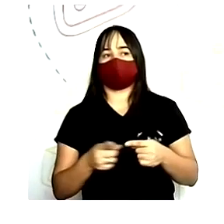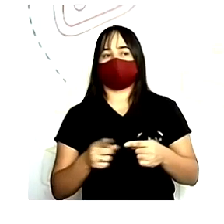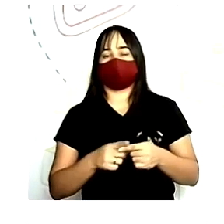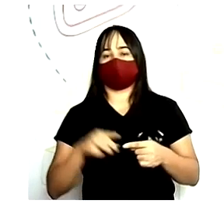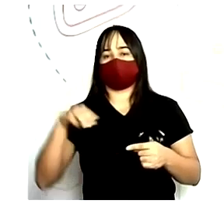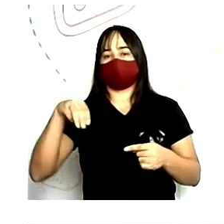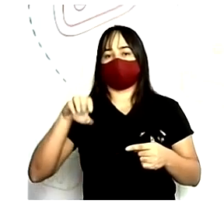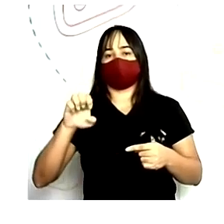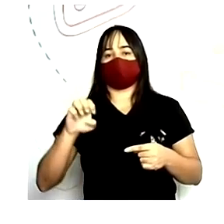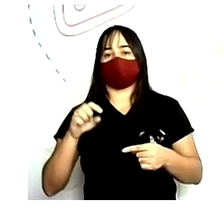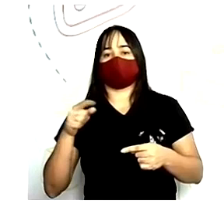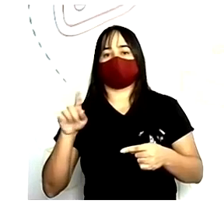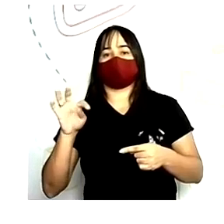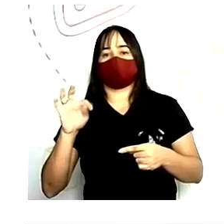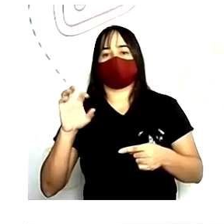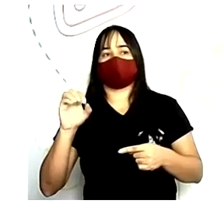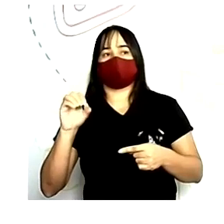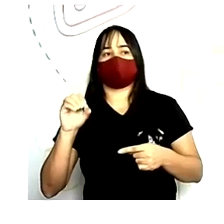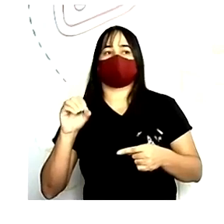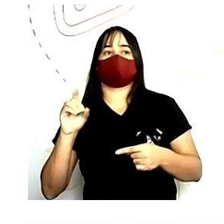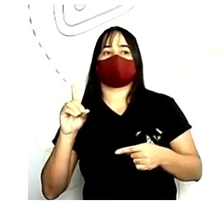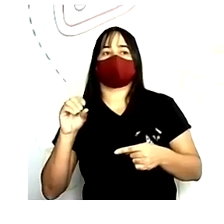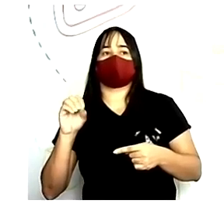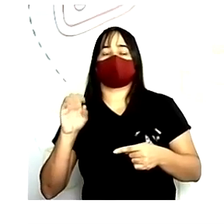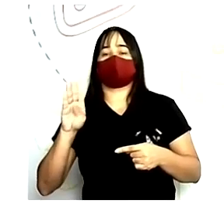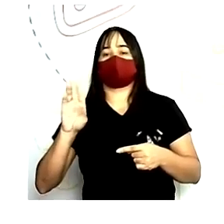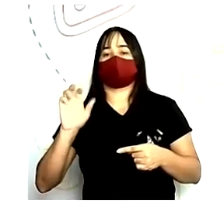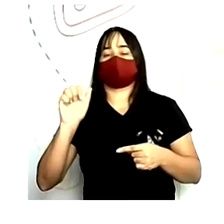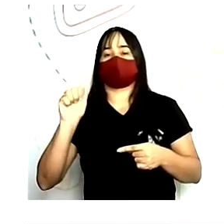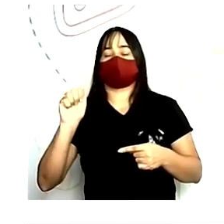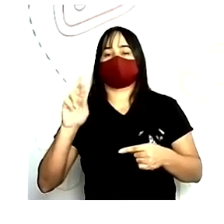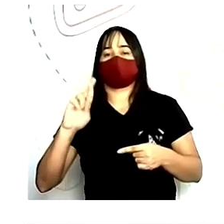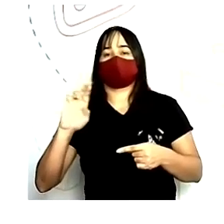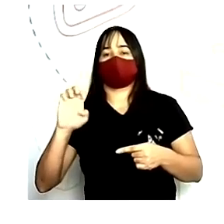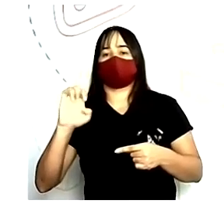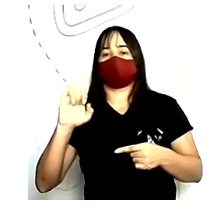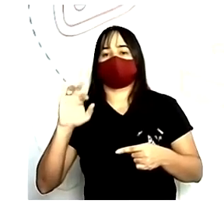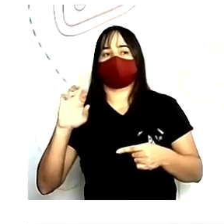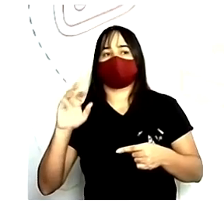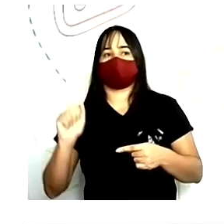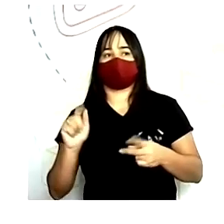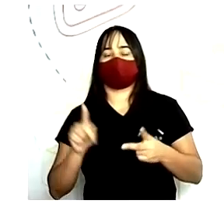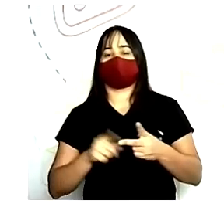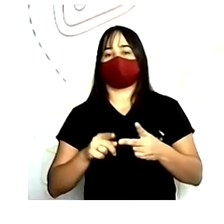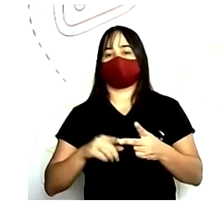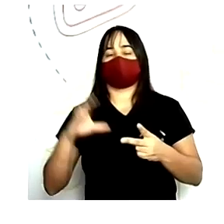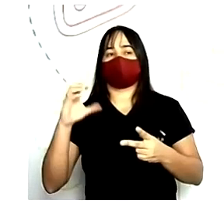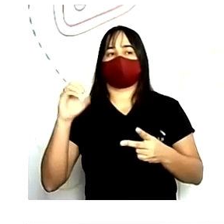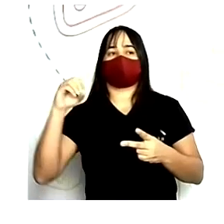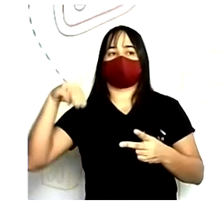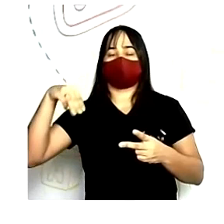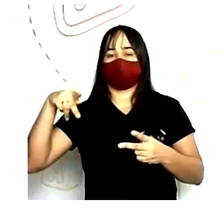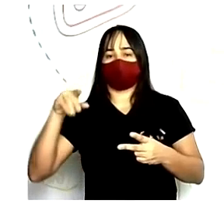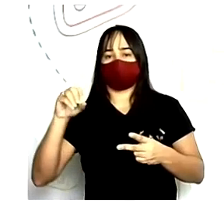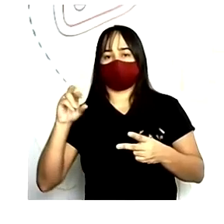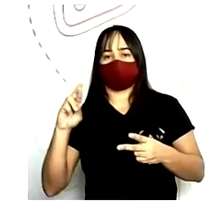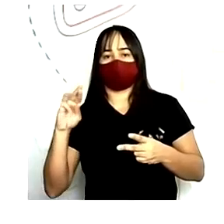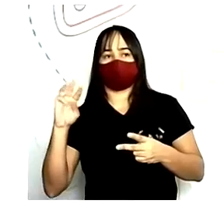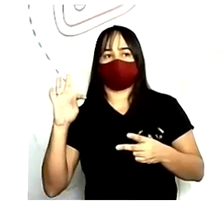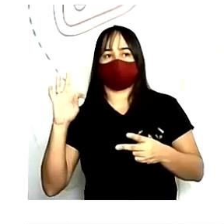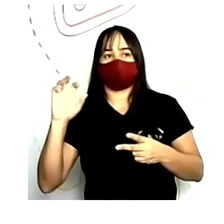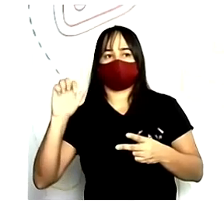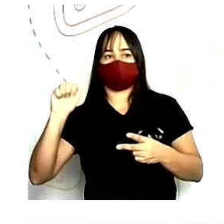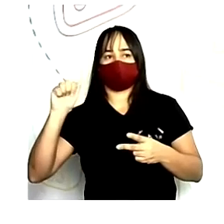de barreira. O segundo, métodos comportamentais. Terceiro, métodos hormonais. E